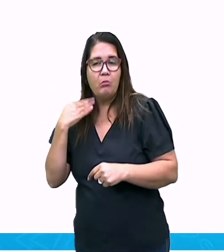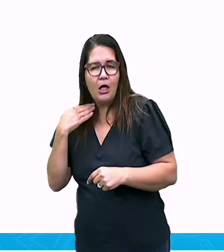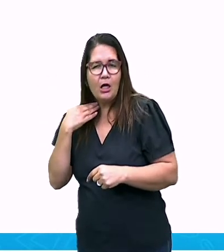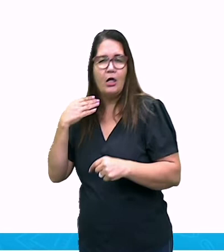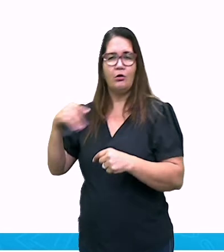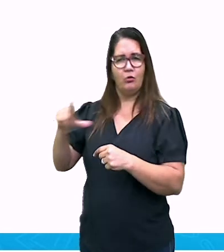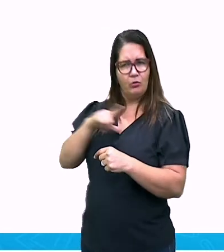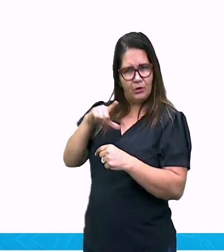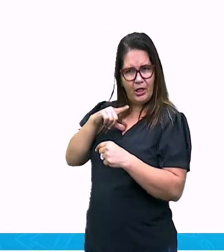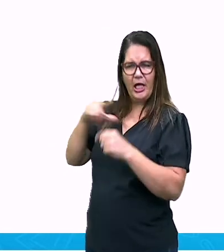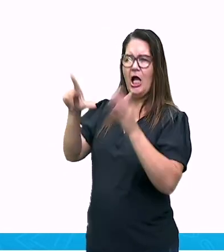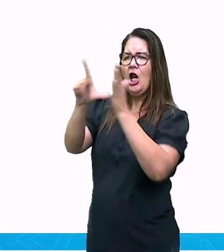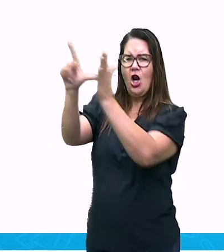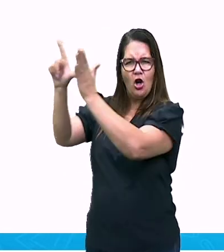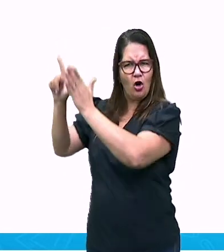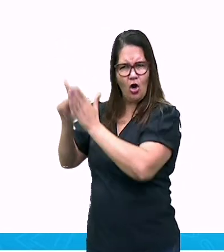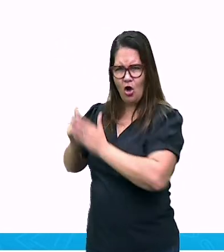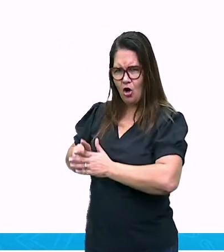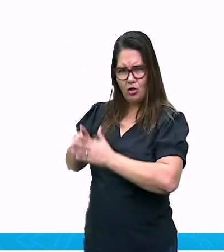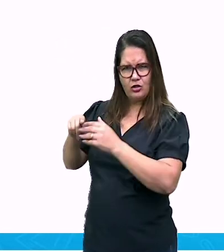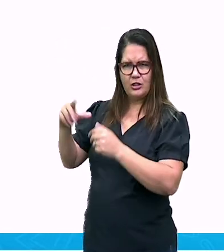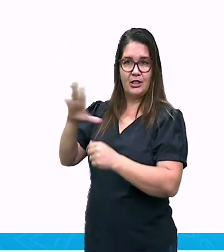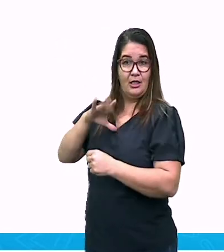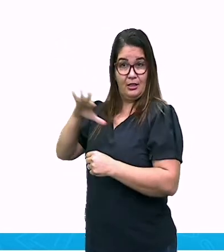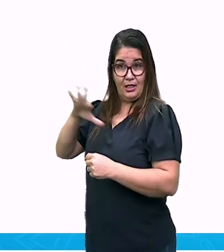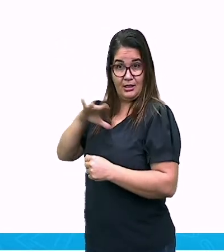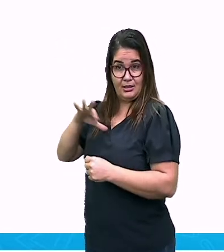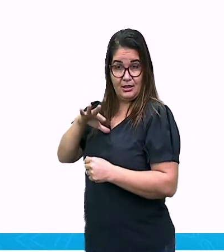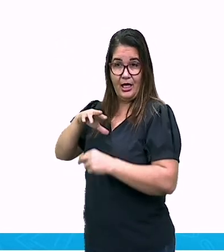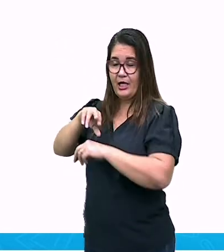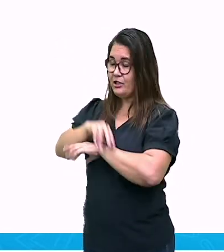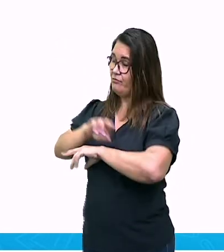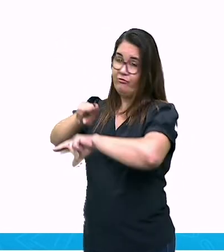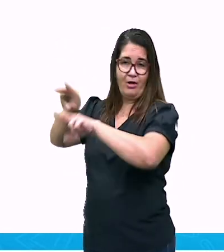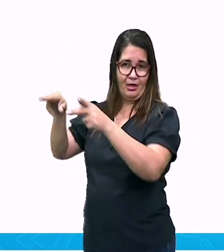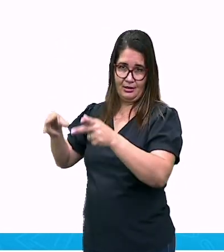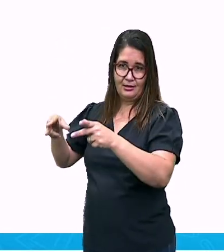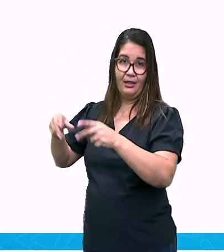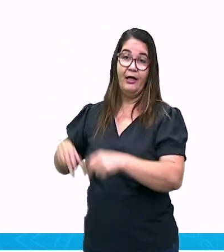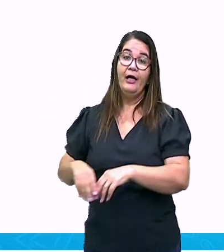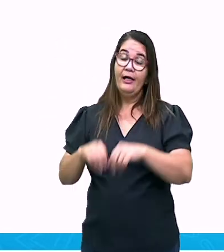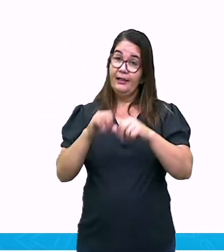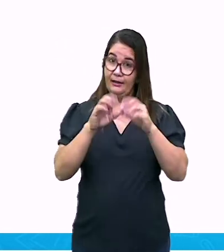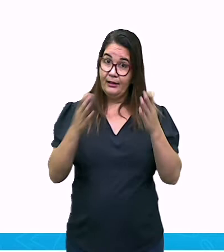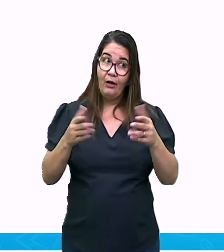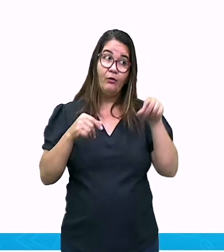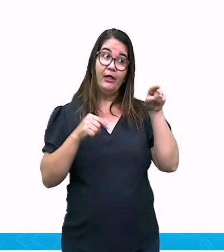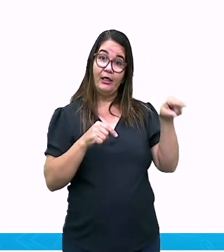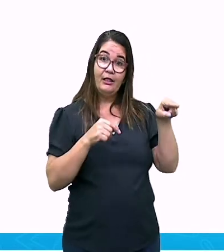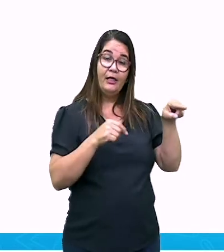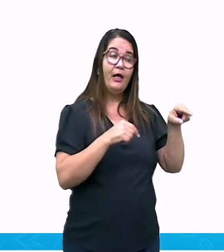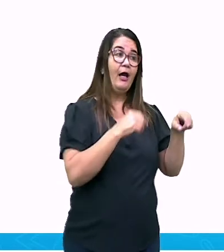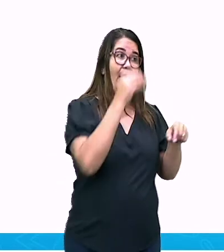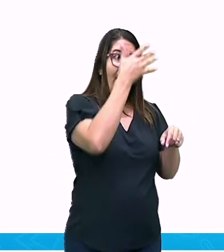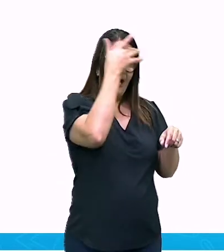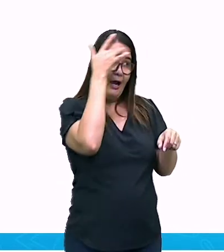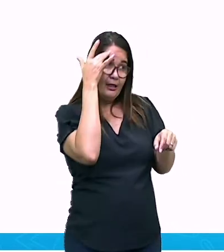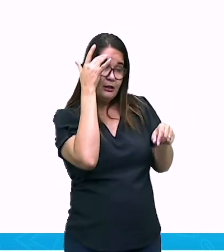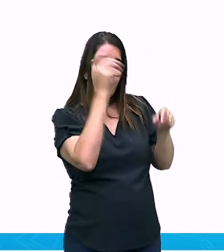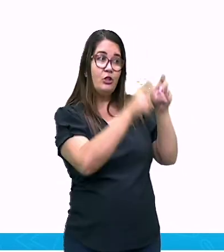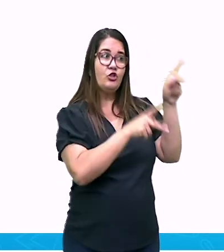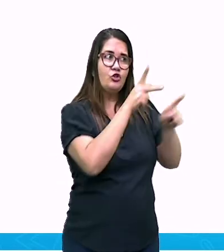Nós temos aqui agora um resumo do que nós estamos falando. Eu acho importante que você faça